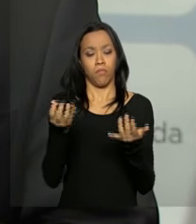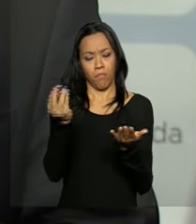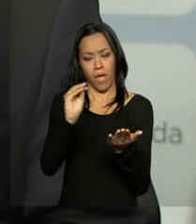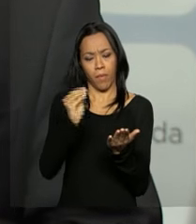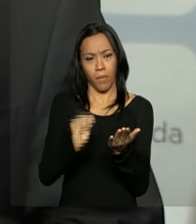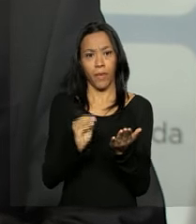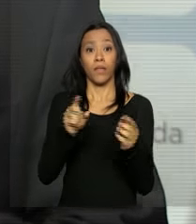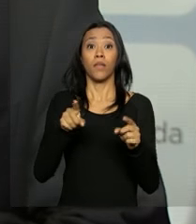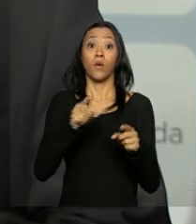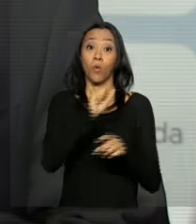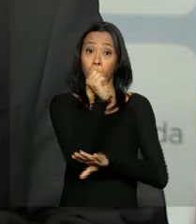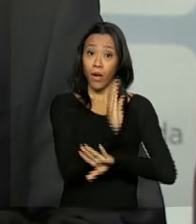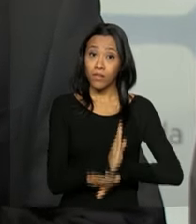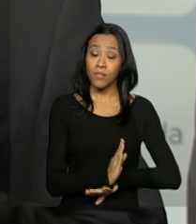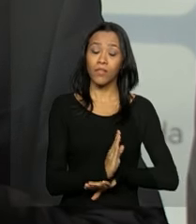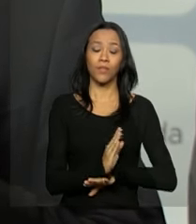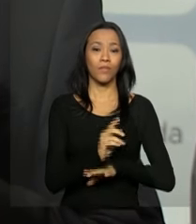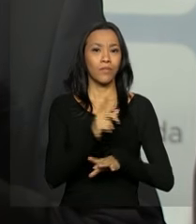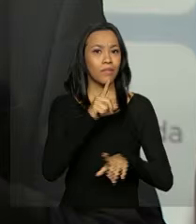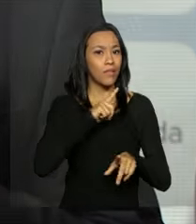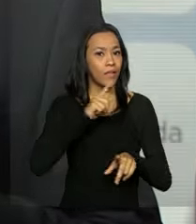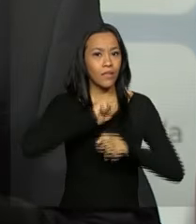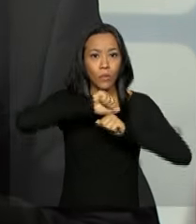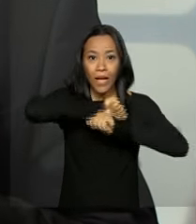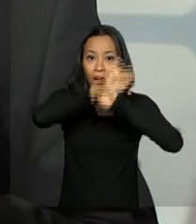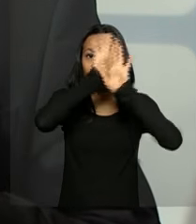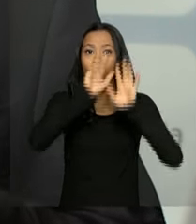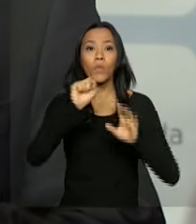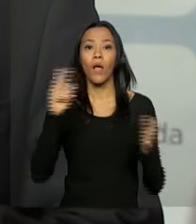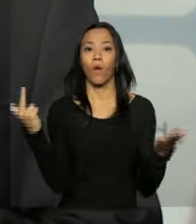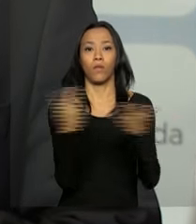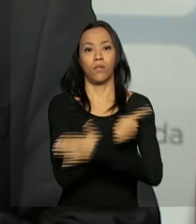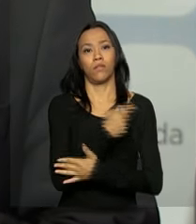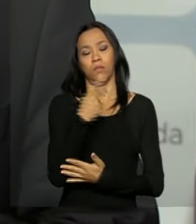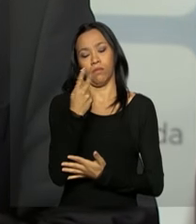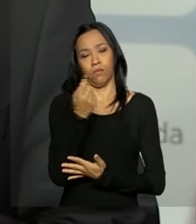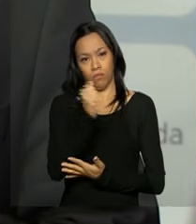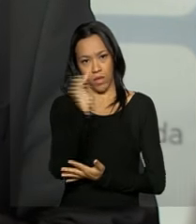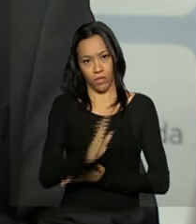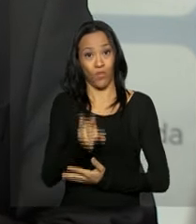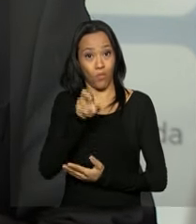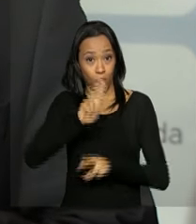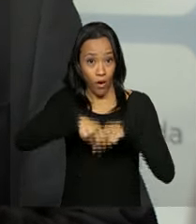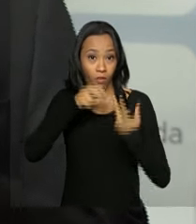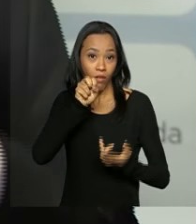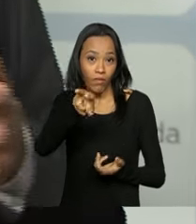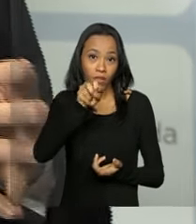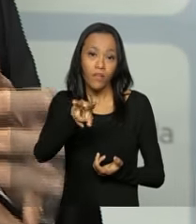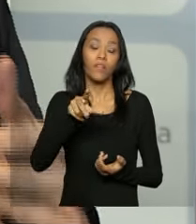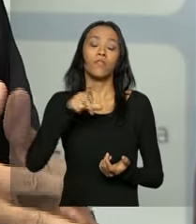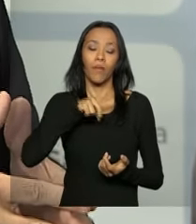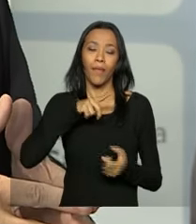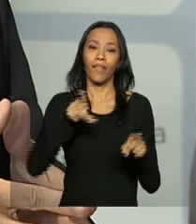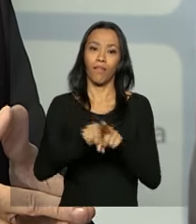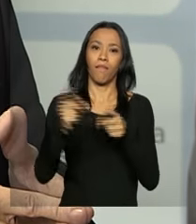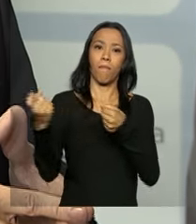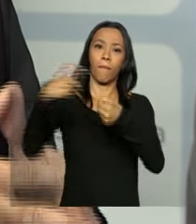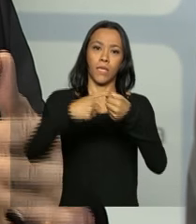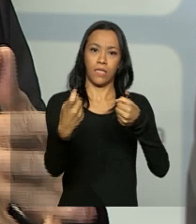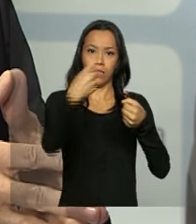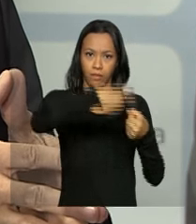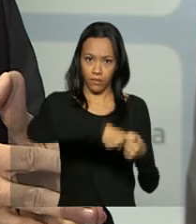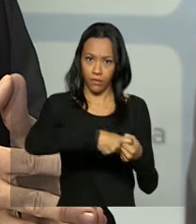Brasil tem sido o mais transparente possível estamos estabelecendo parcerias e é um dos motivos pelos